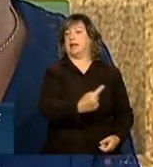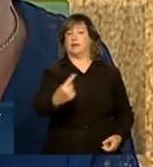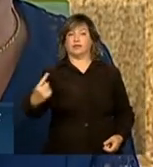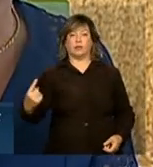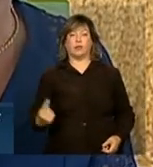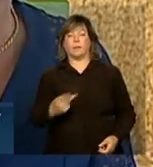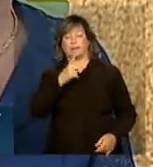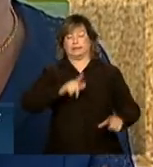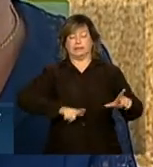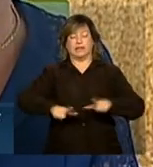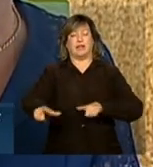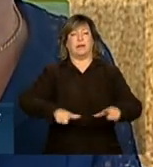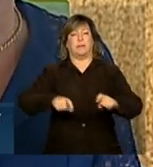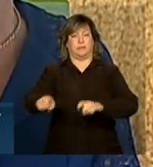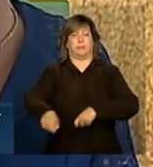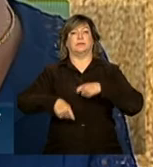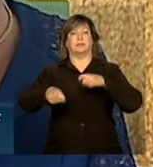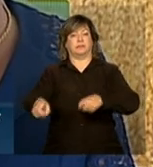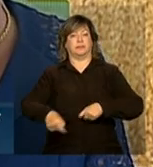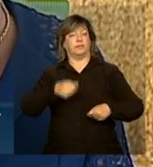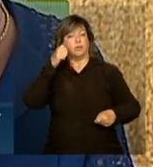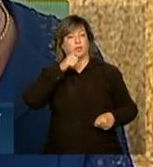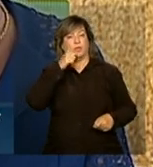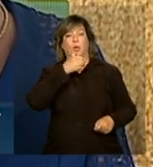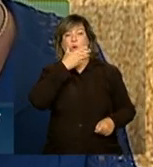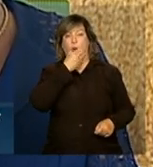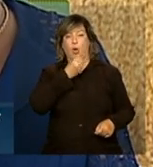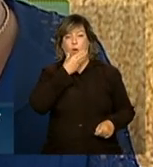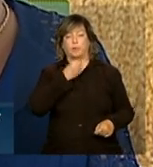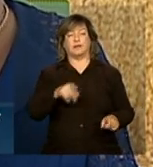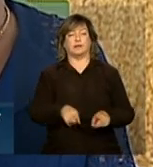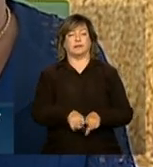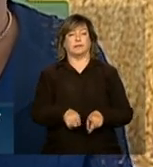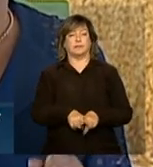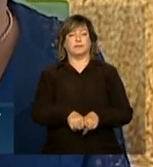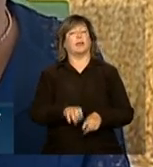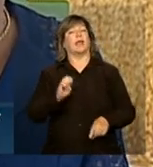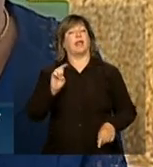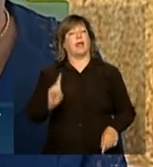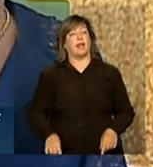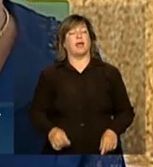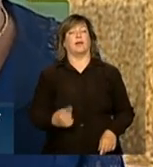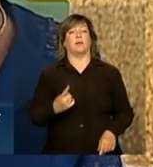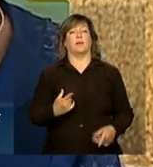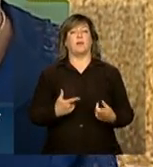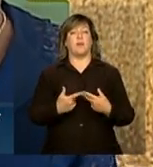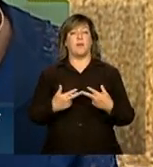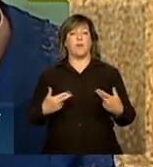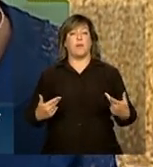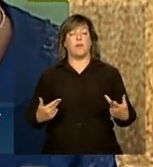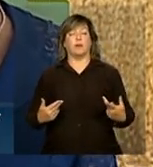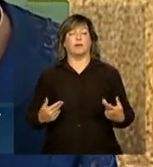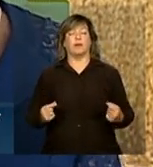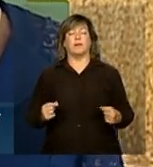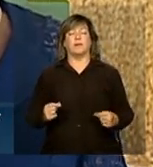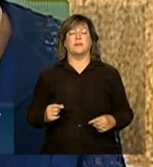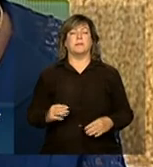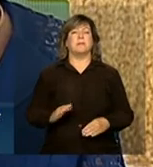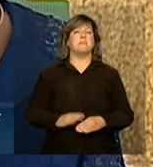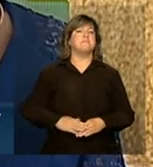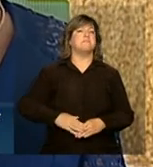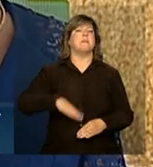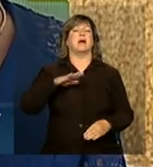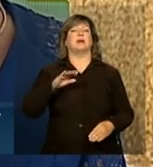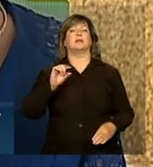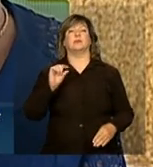dos produtores e das produtoras, é algo que é mais do que